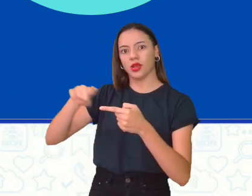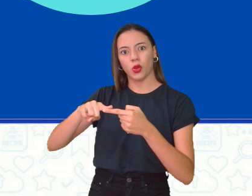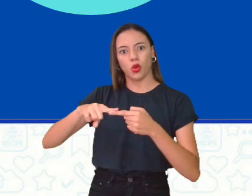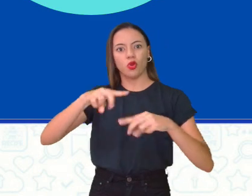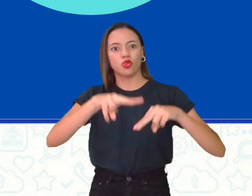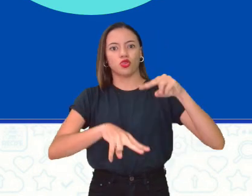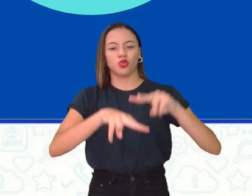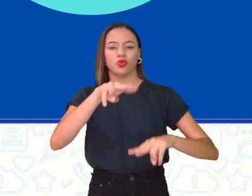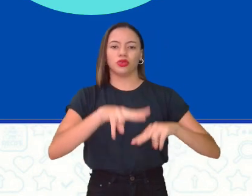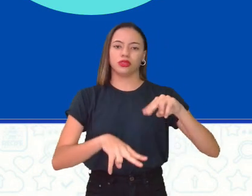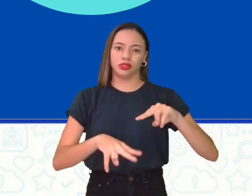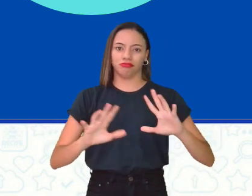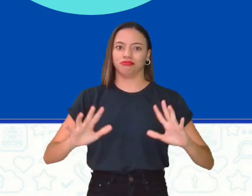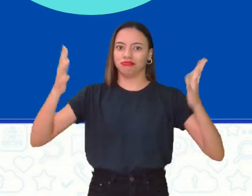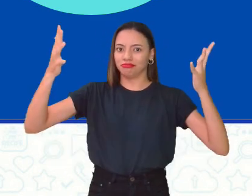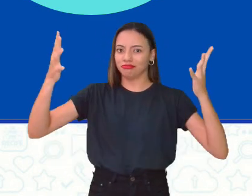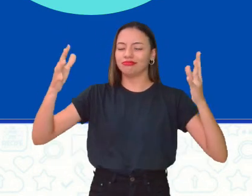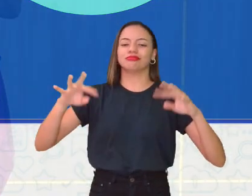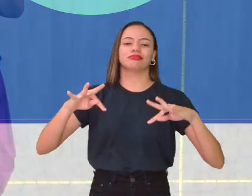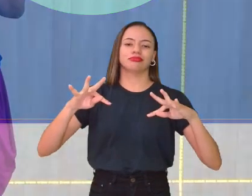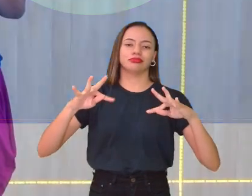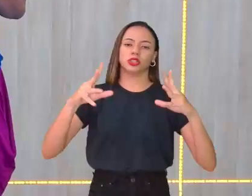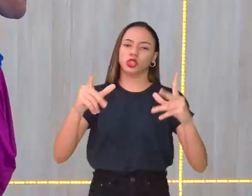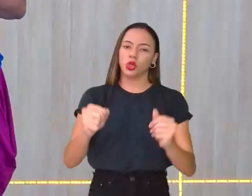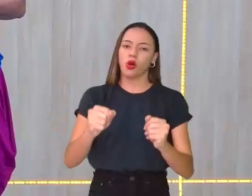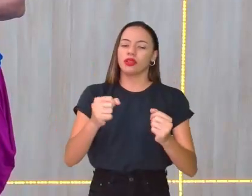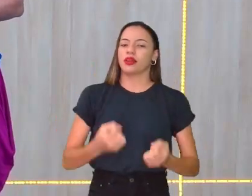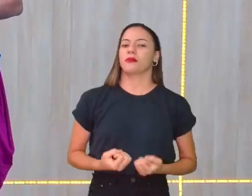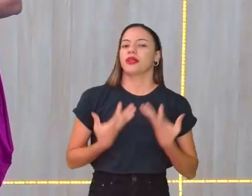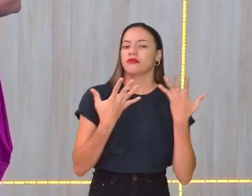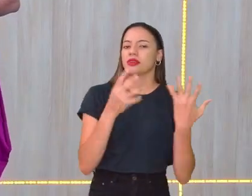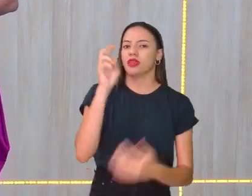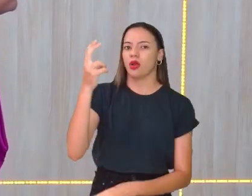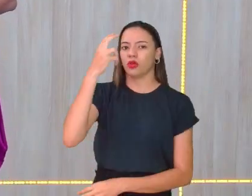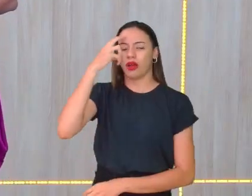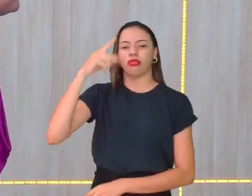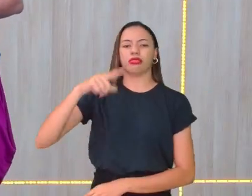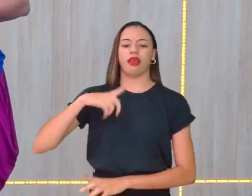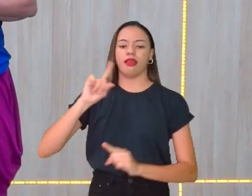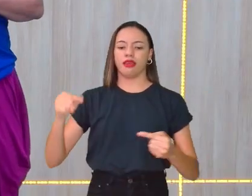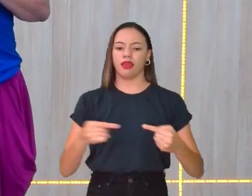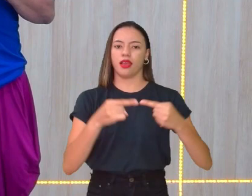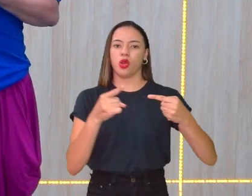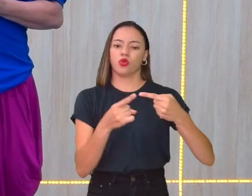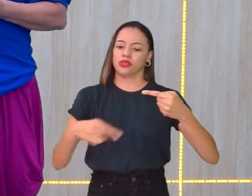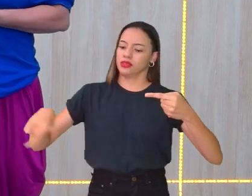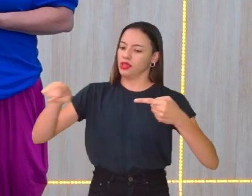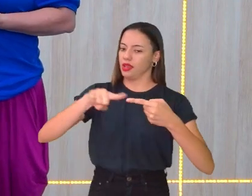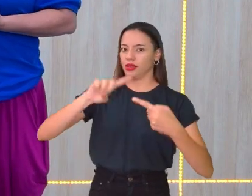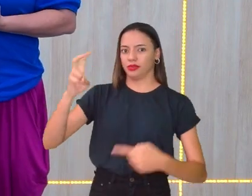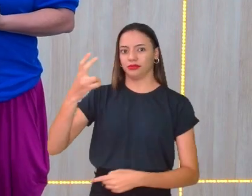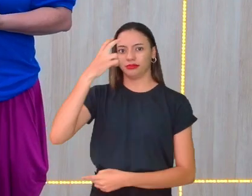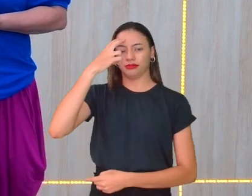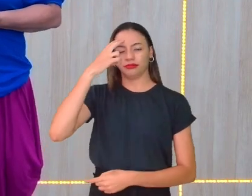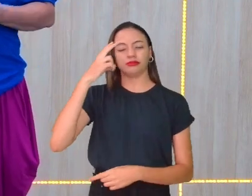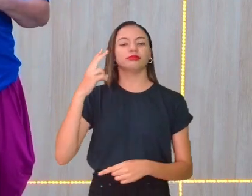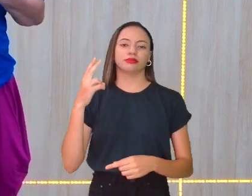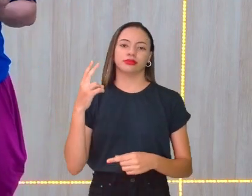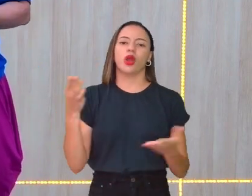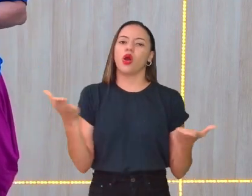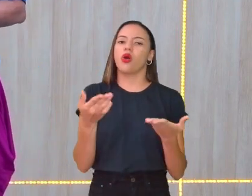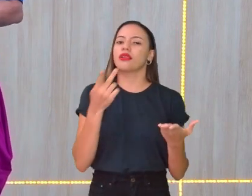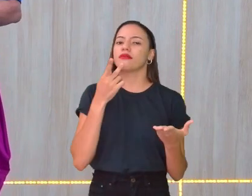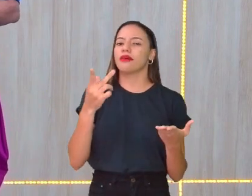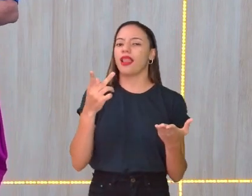as manifestações da cultura popular, elas estão inseridas dentro desses ciclos de cultura. E a gente vai hoje falar sobre o